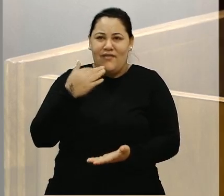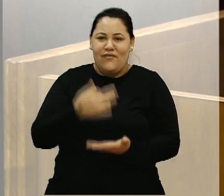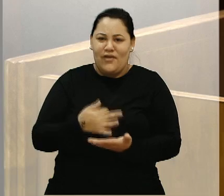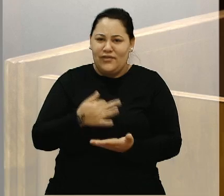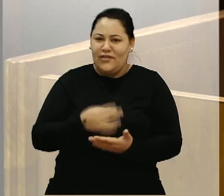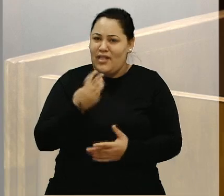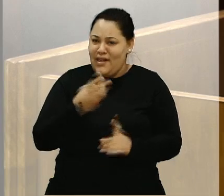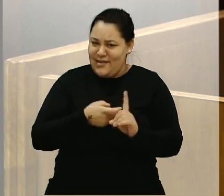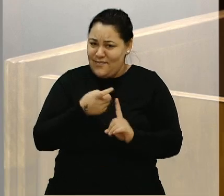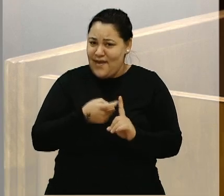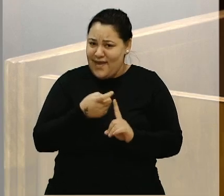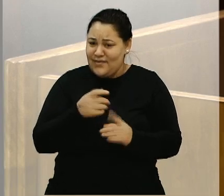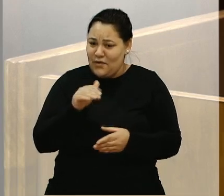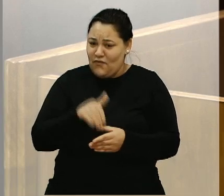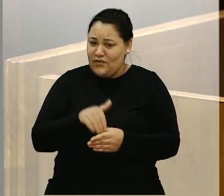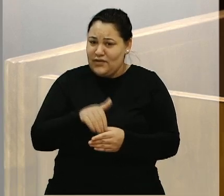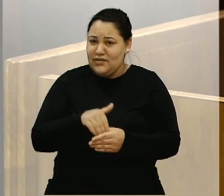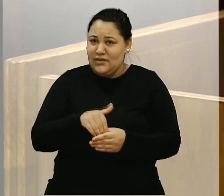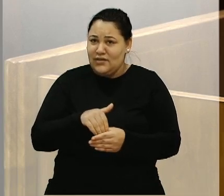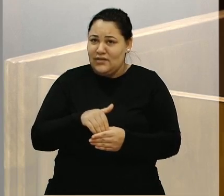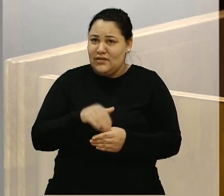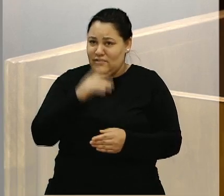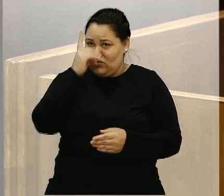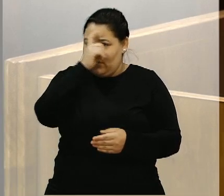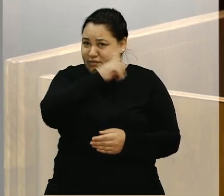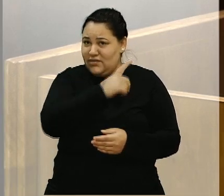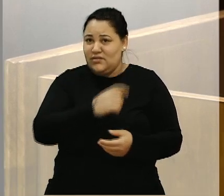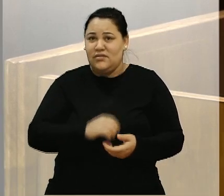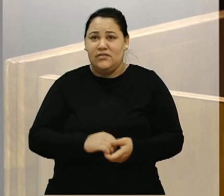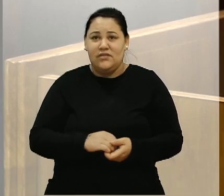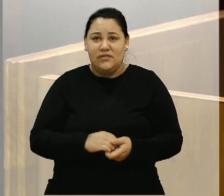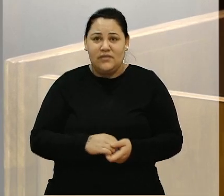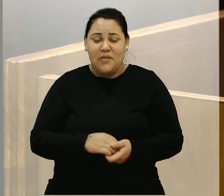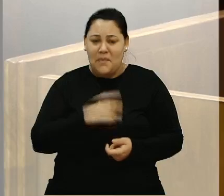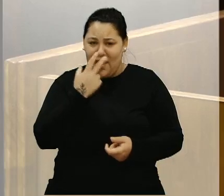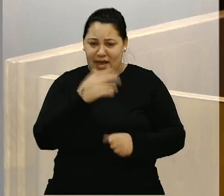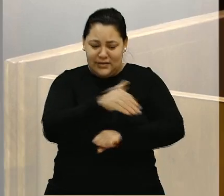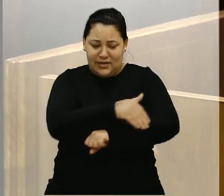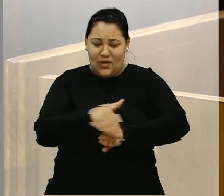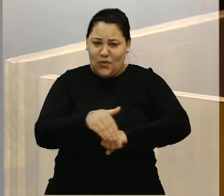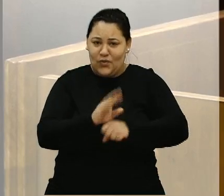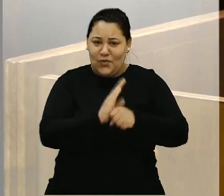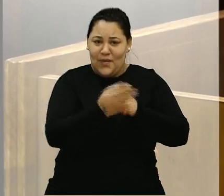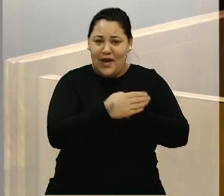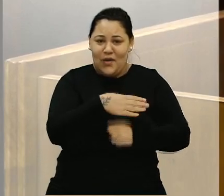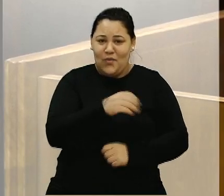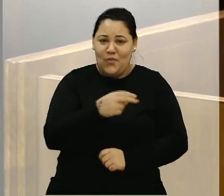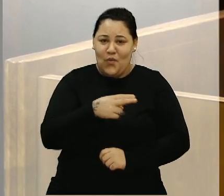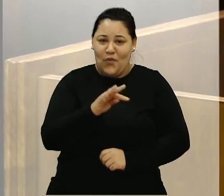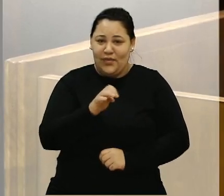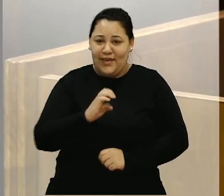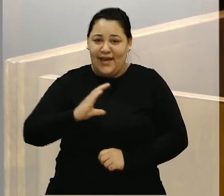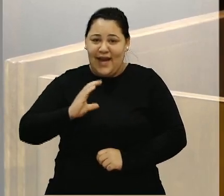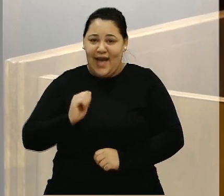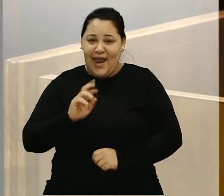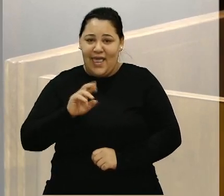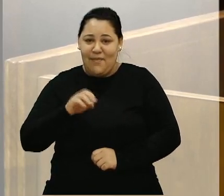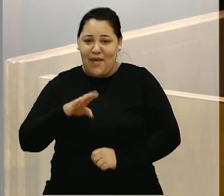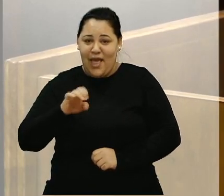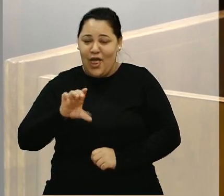eleição, fica meio difícil. Parece que as ruas do Monte Carmelo só agora tem problema. Parece